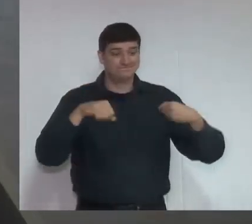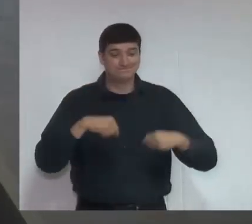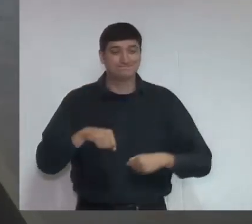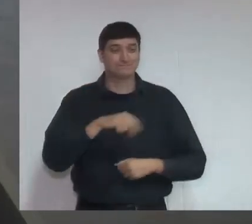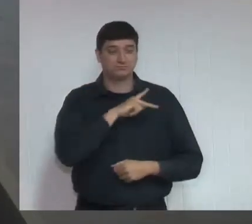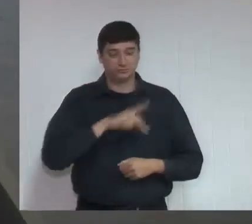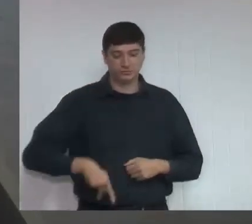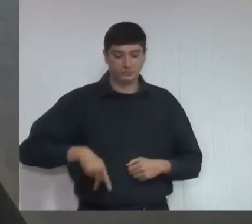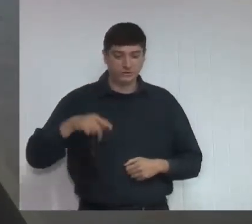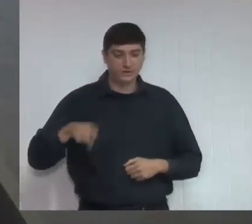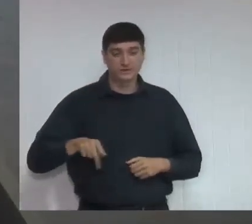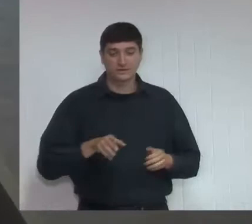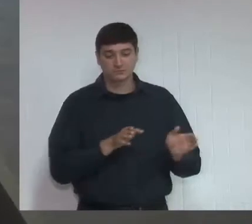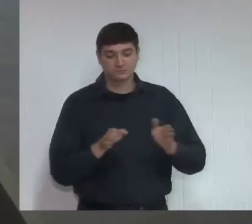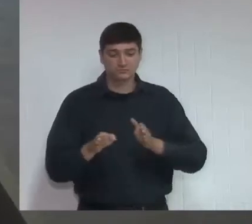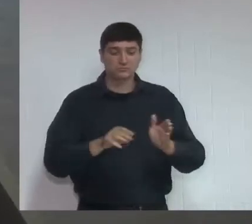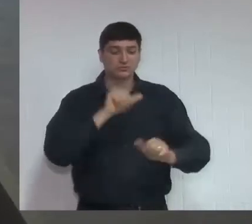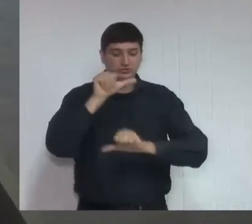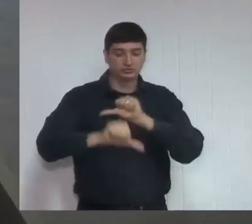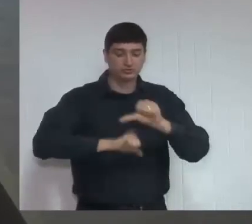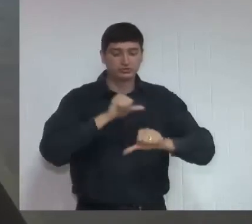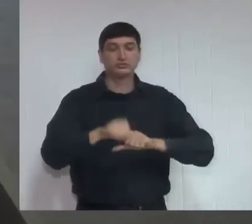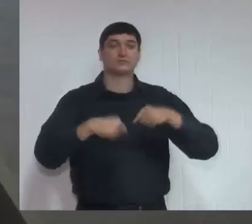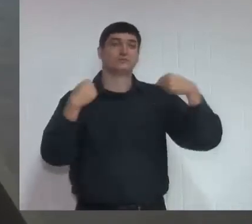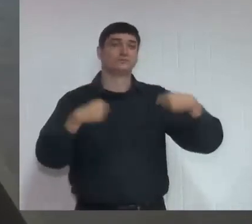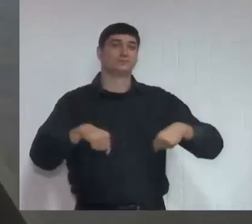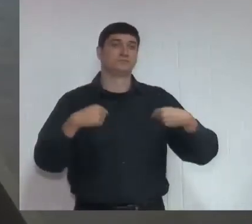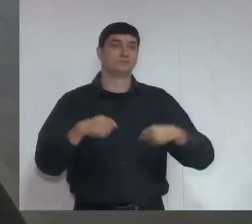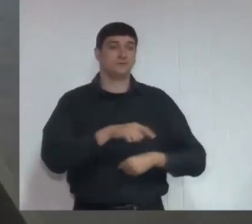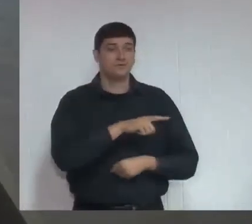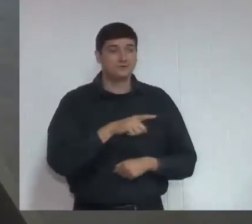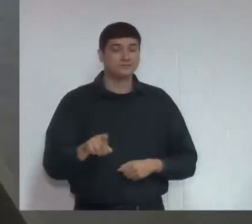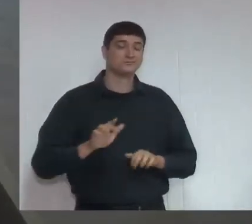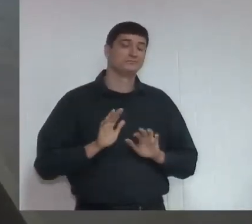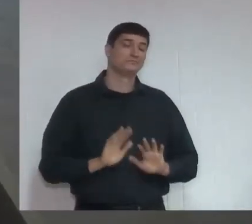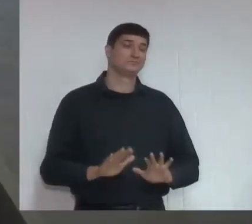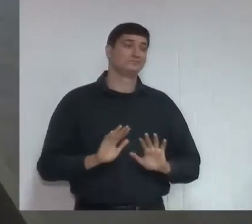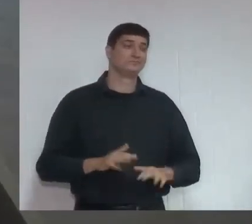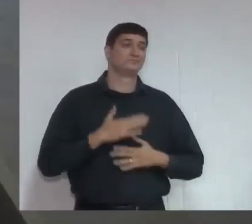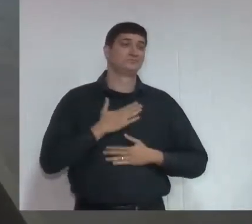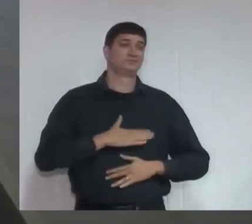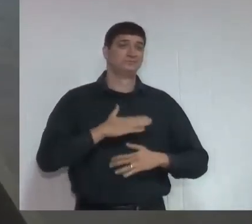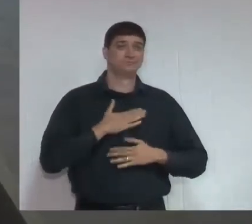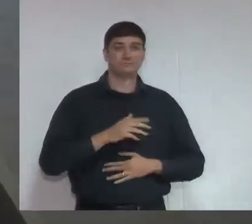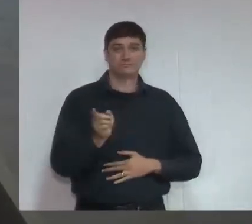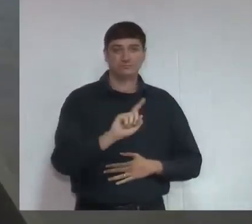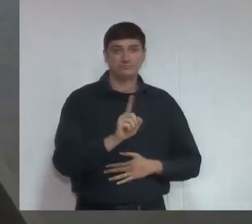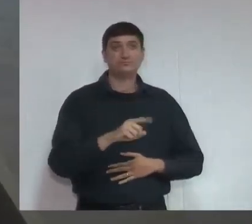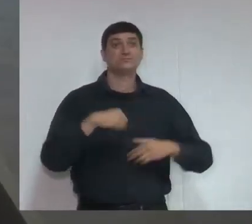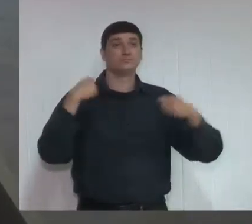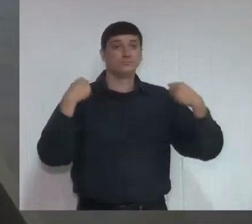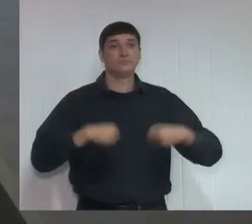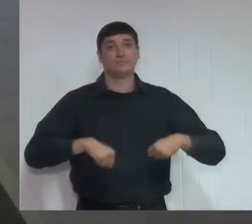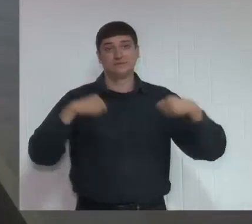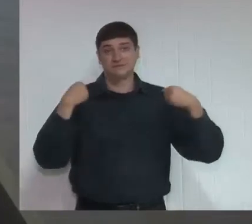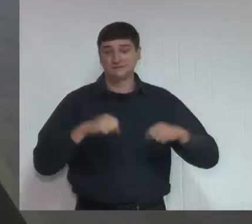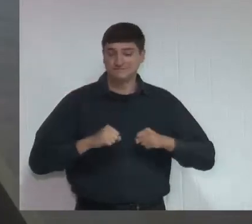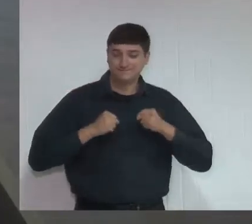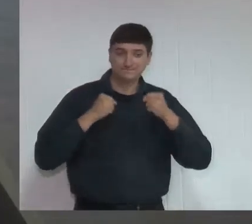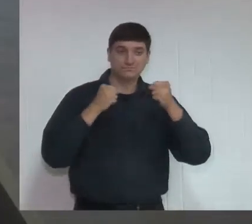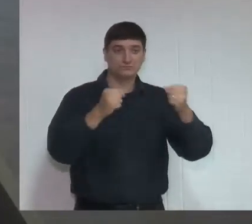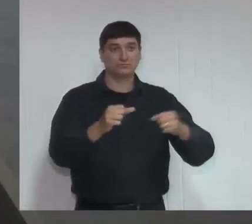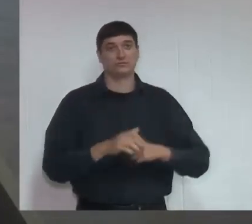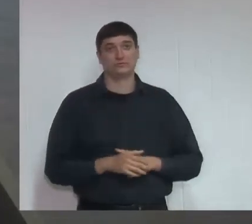É necessário que ele não se acomode. A gente está vivendo aí um momento diferente, né, de uma possível cassação, que isso não